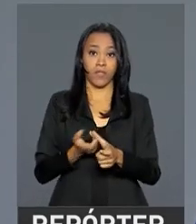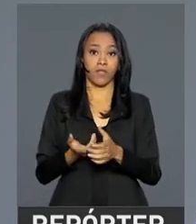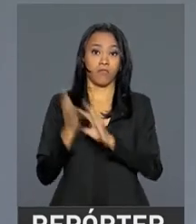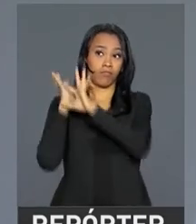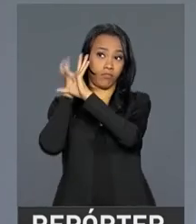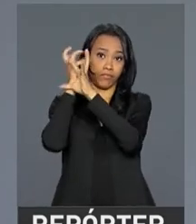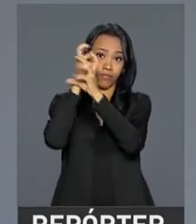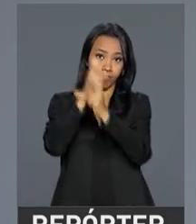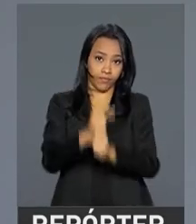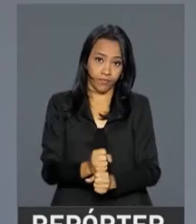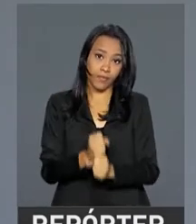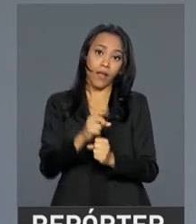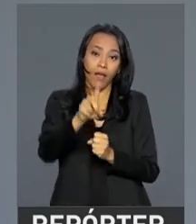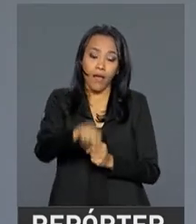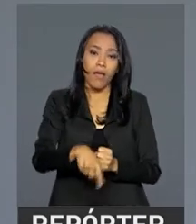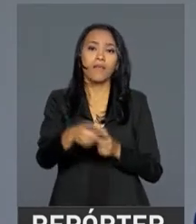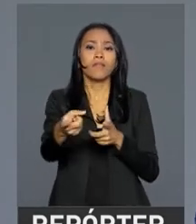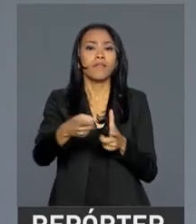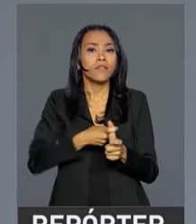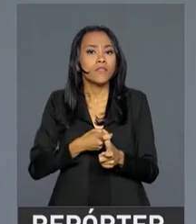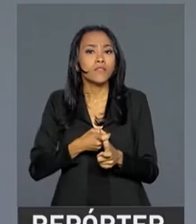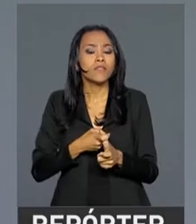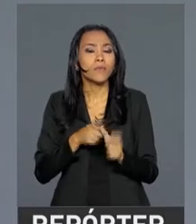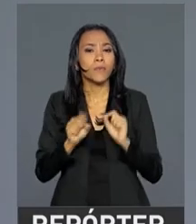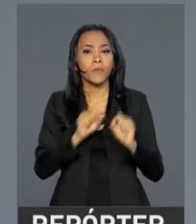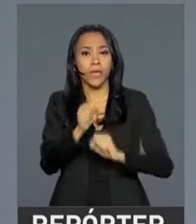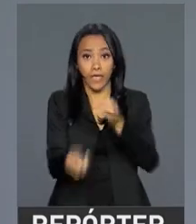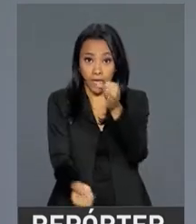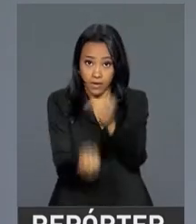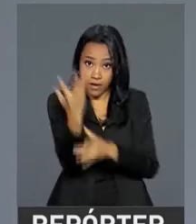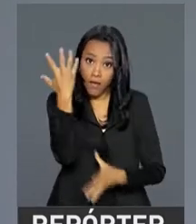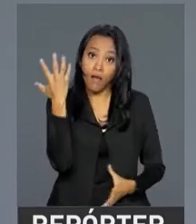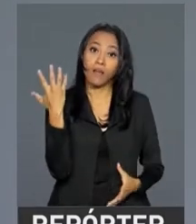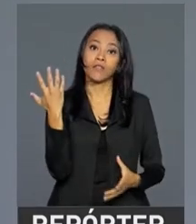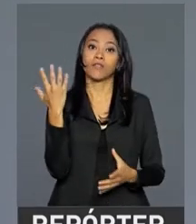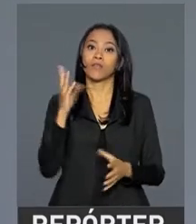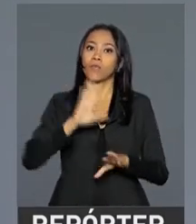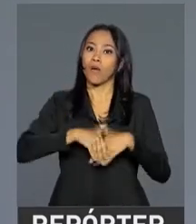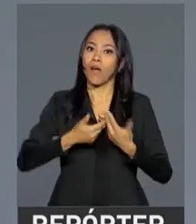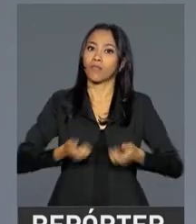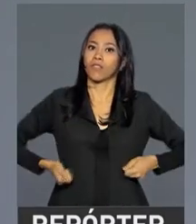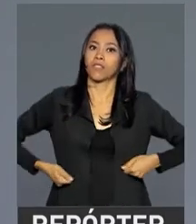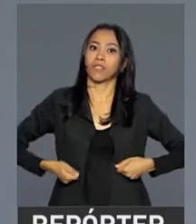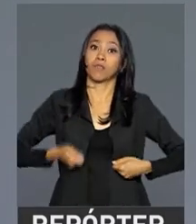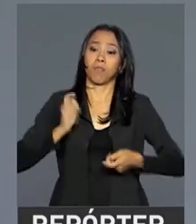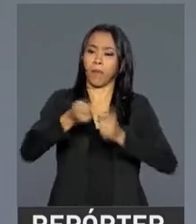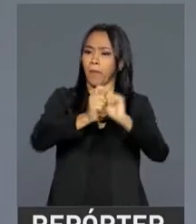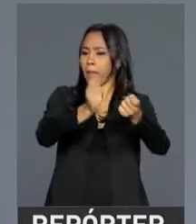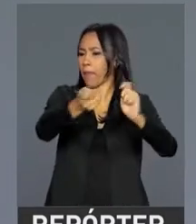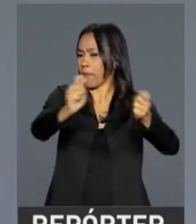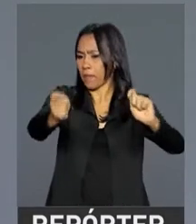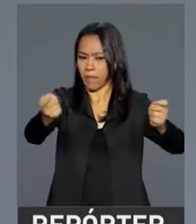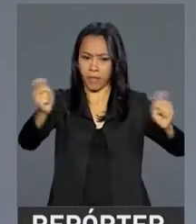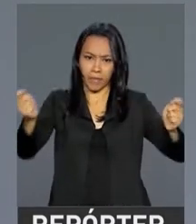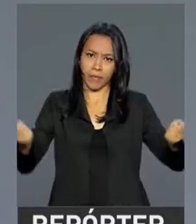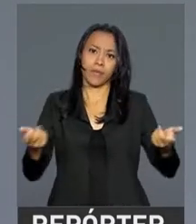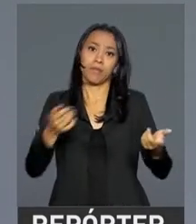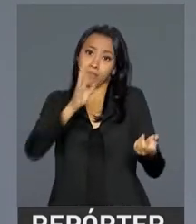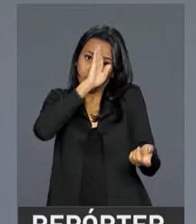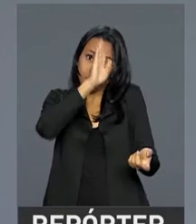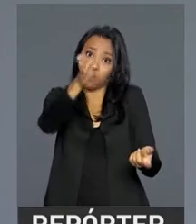anos são dez times criados pela despesa de custeio particularmente despesa da